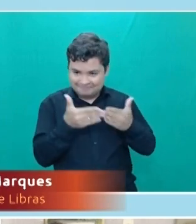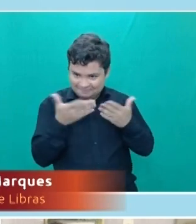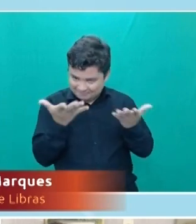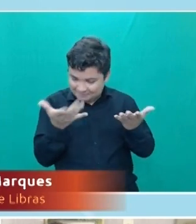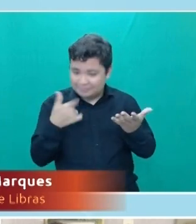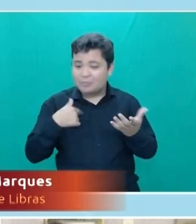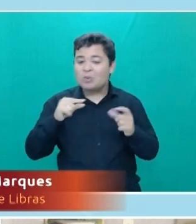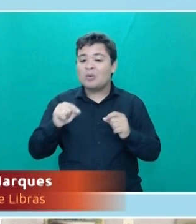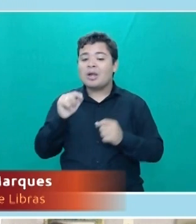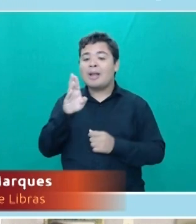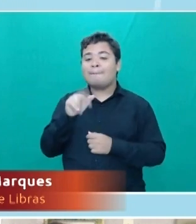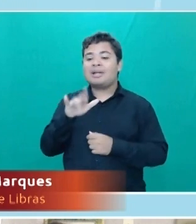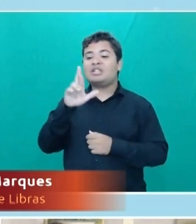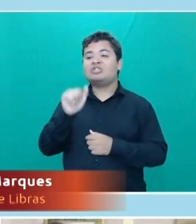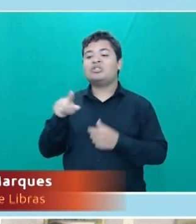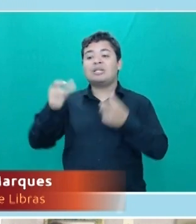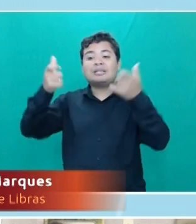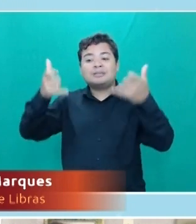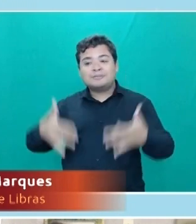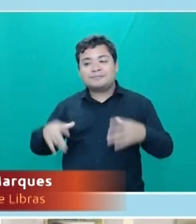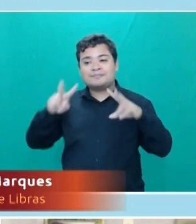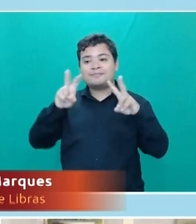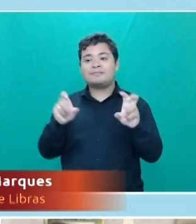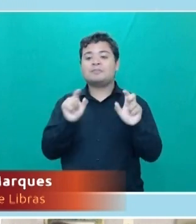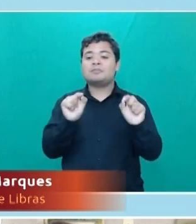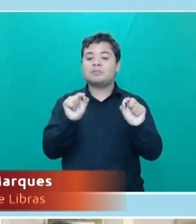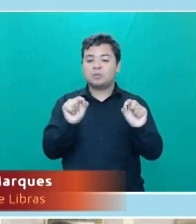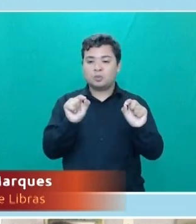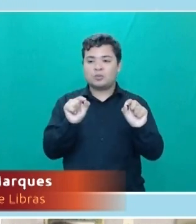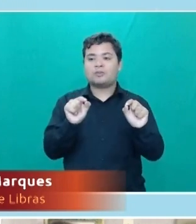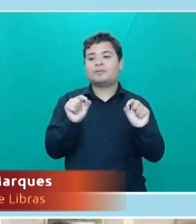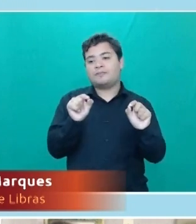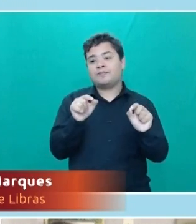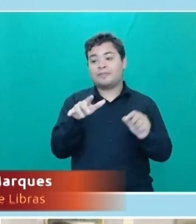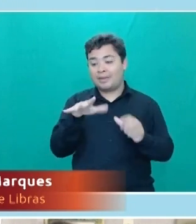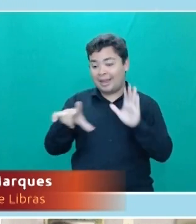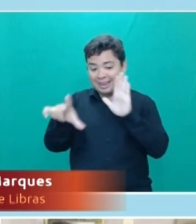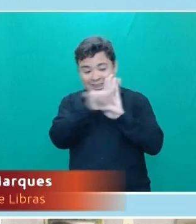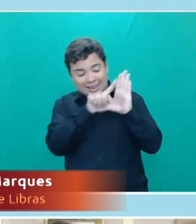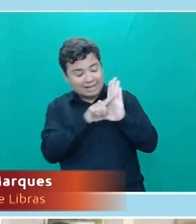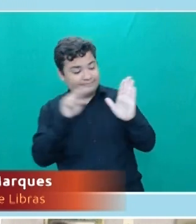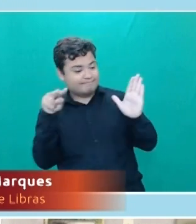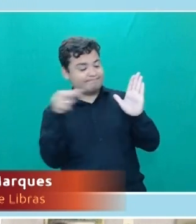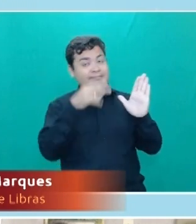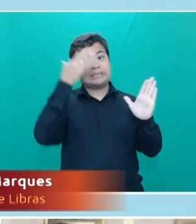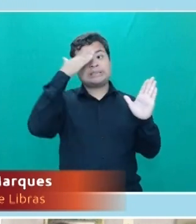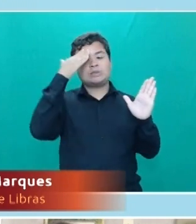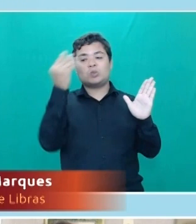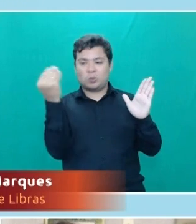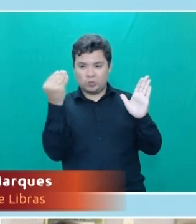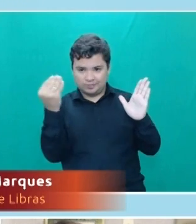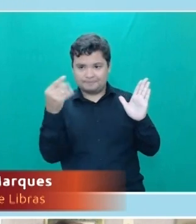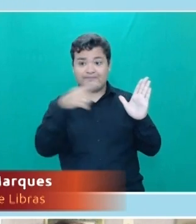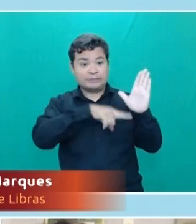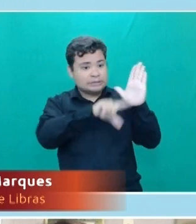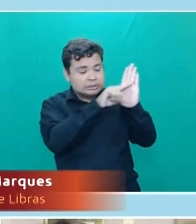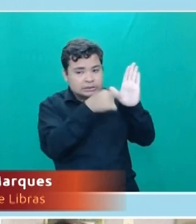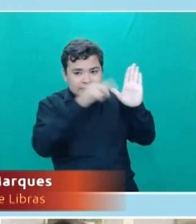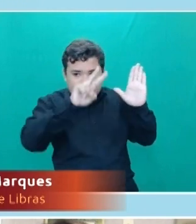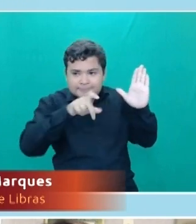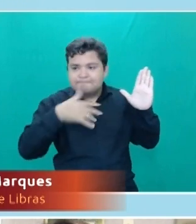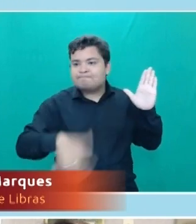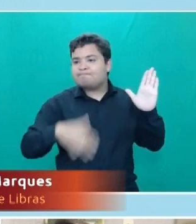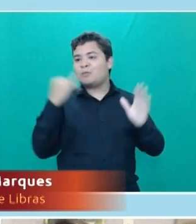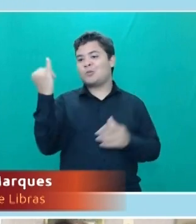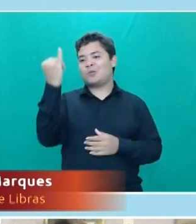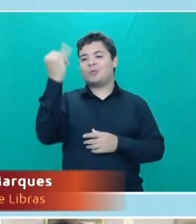a questão de interpretação, né? Do que é a interpretação da legislação. Isso é muito importante. E essa legislação